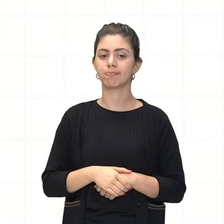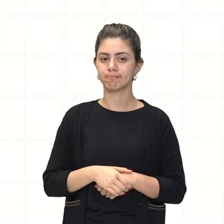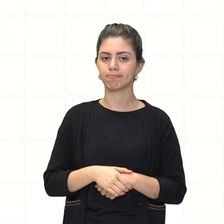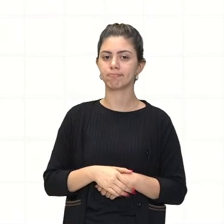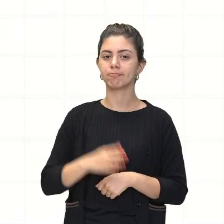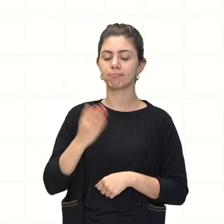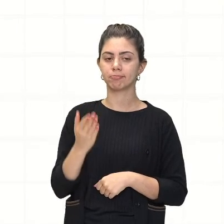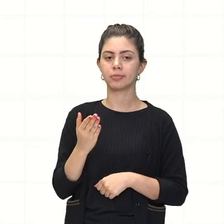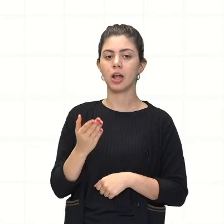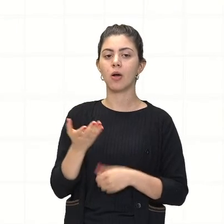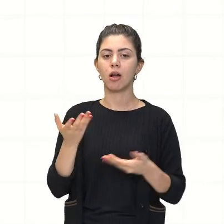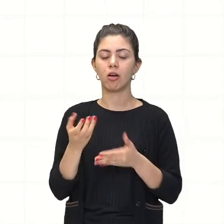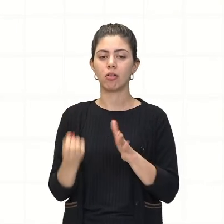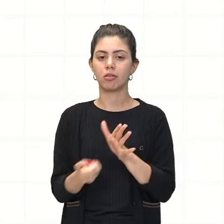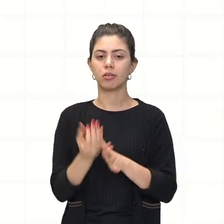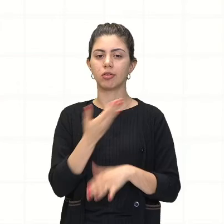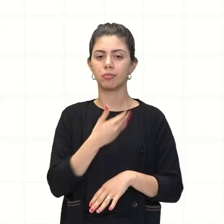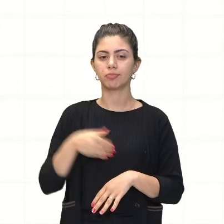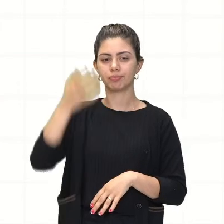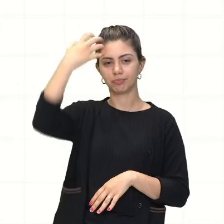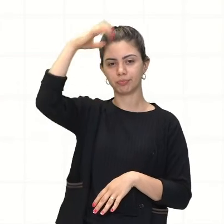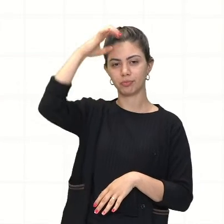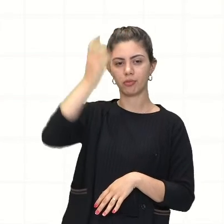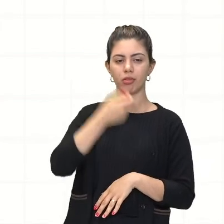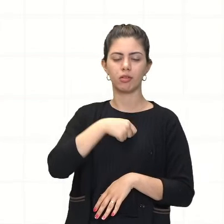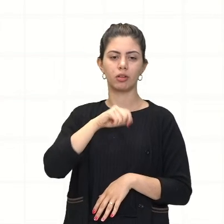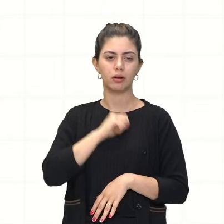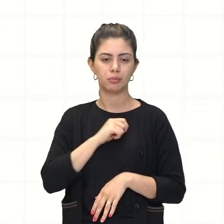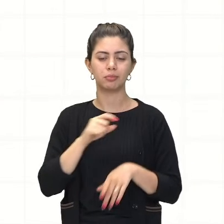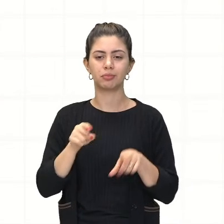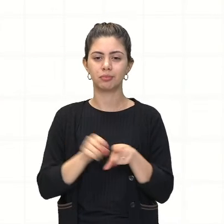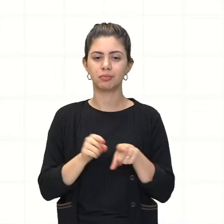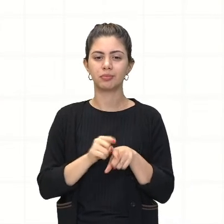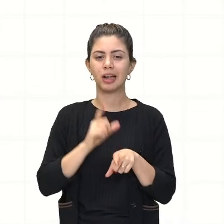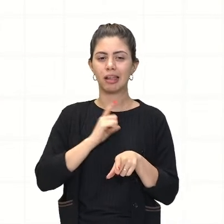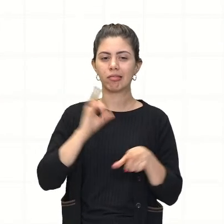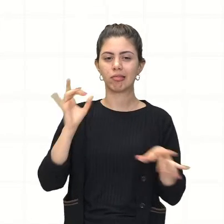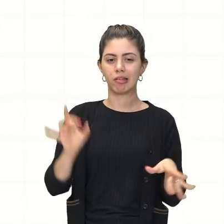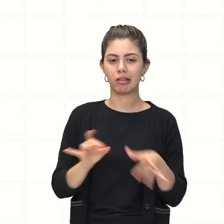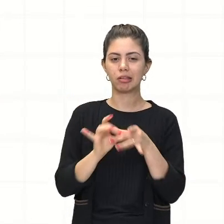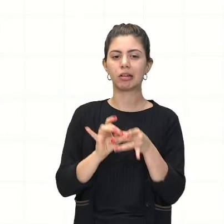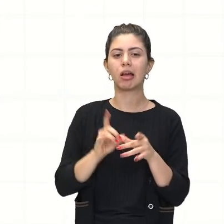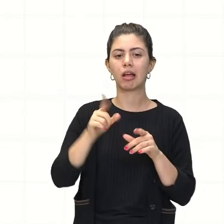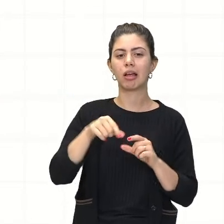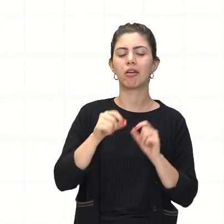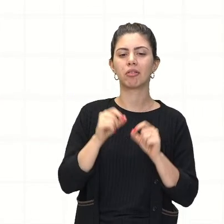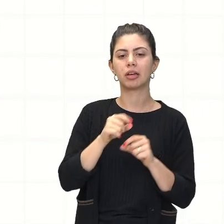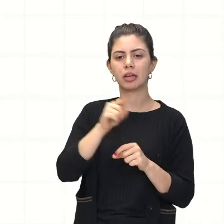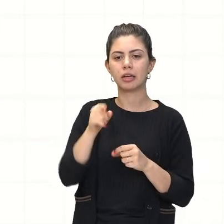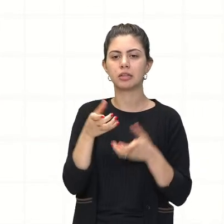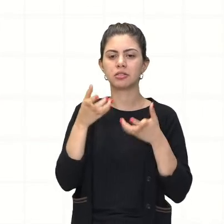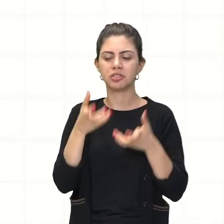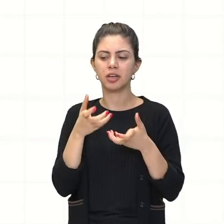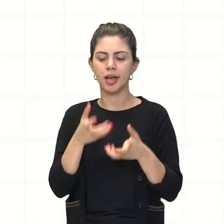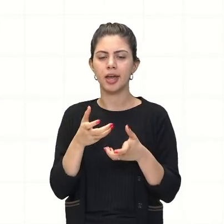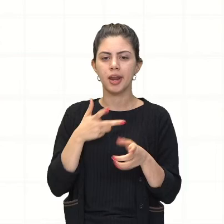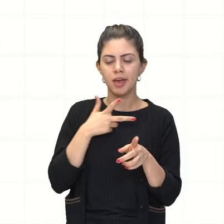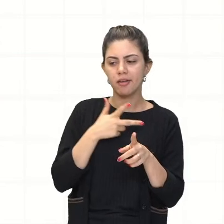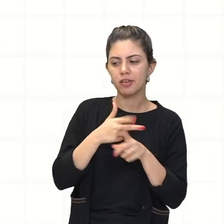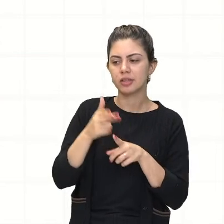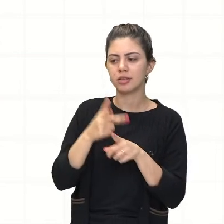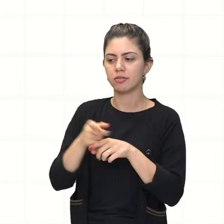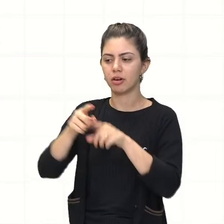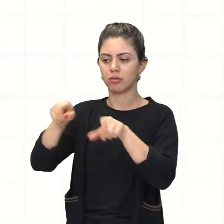monarquia nacional espanhola, ela também está ligada nas guerras de reconquista. Afinal de contas, esses